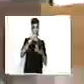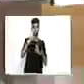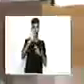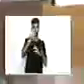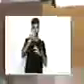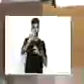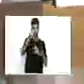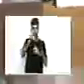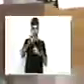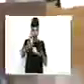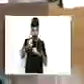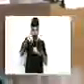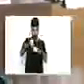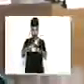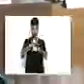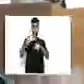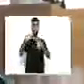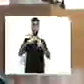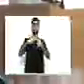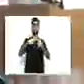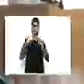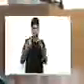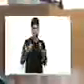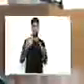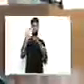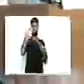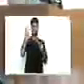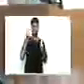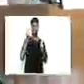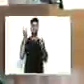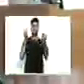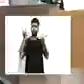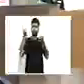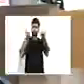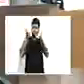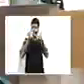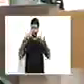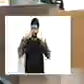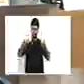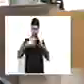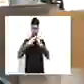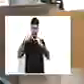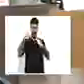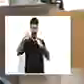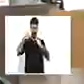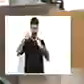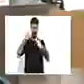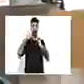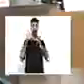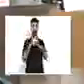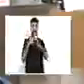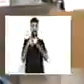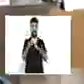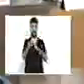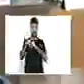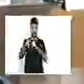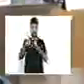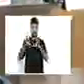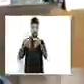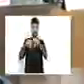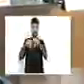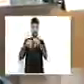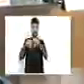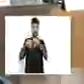Viçosa justificativa considerando as notícias trazidas a esta casa Legislativa pelo Presidente do Conselho